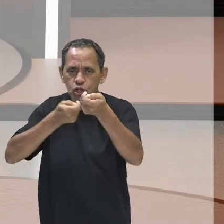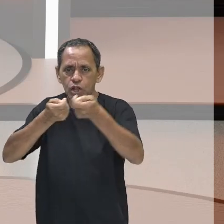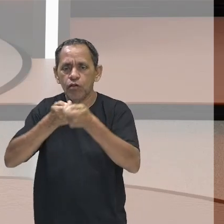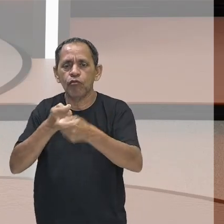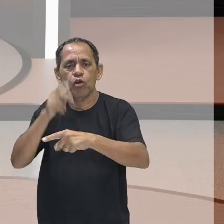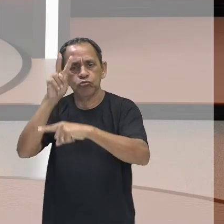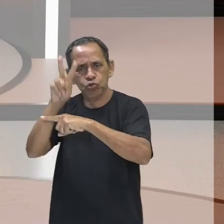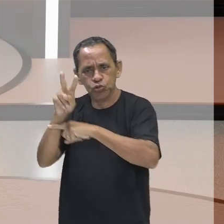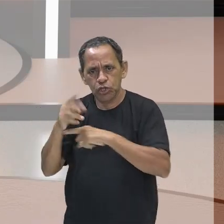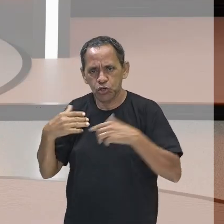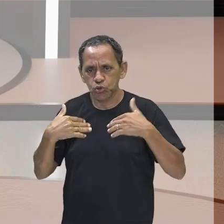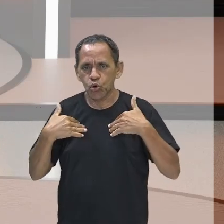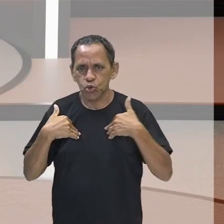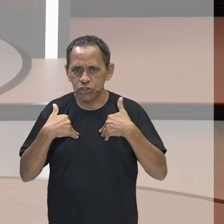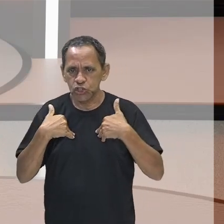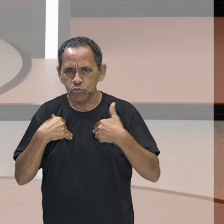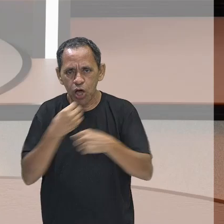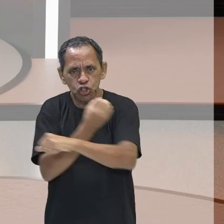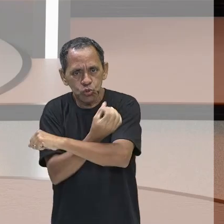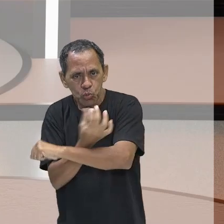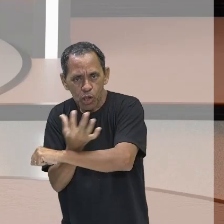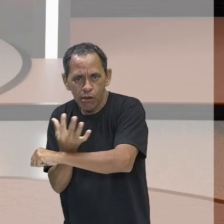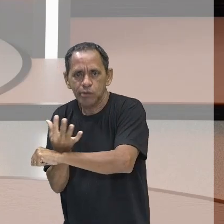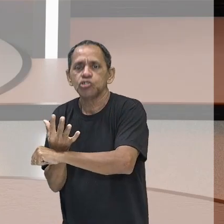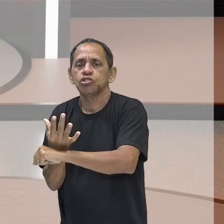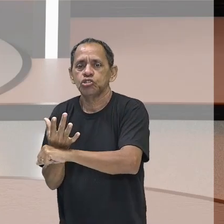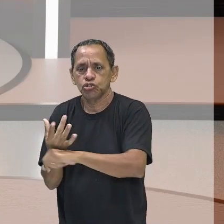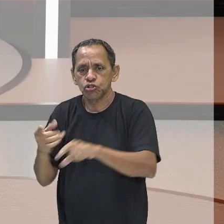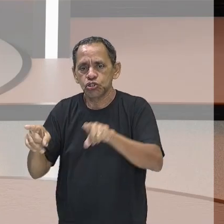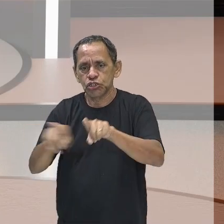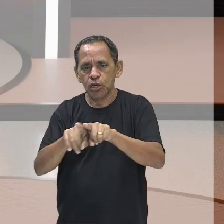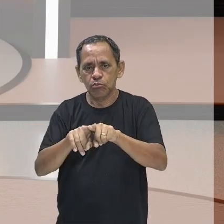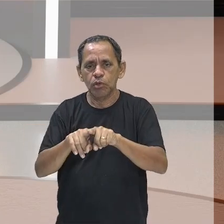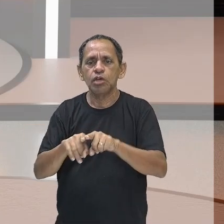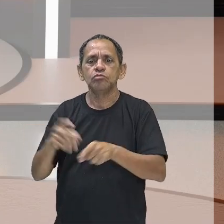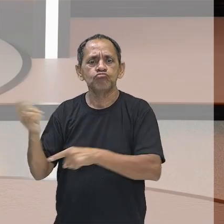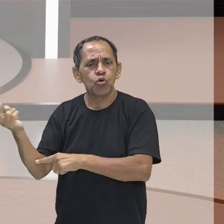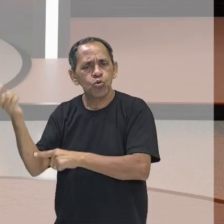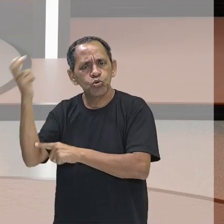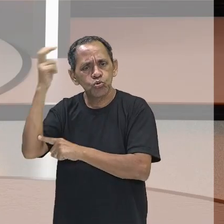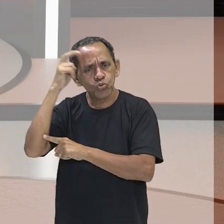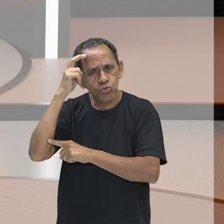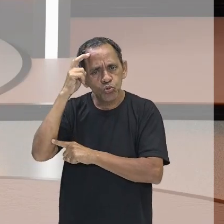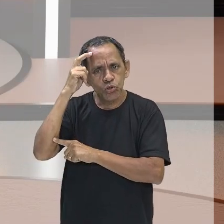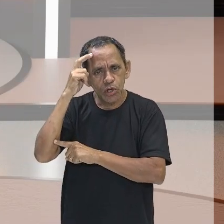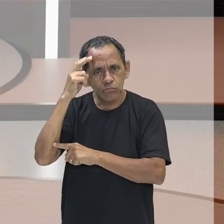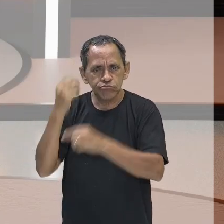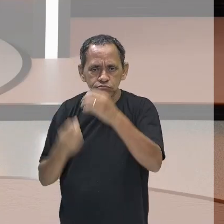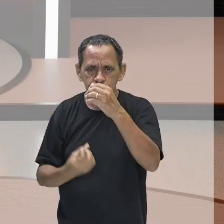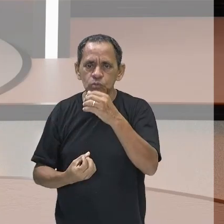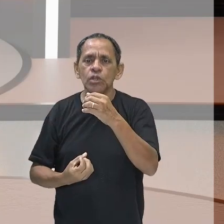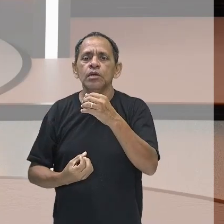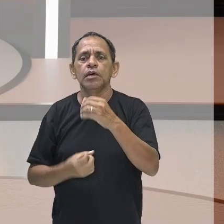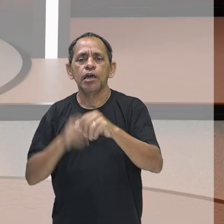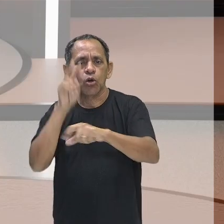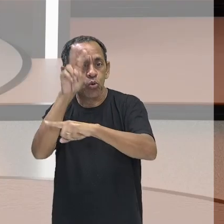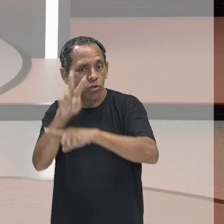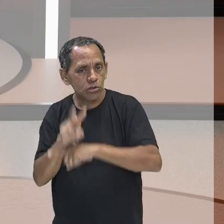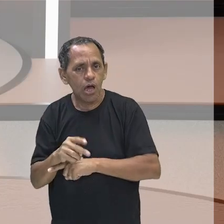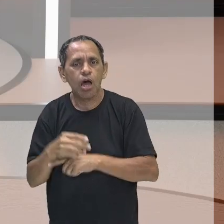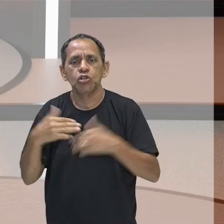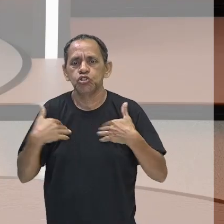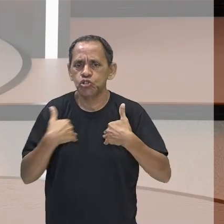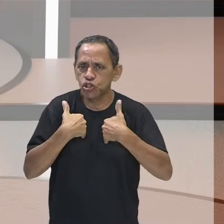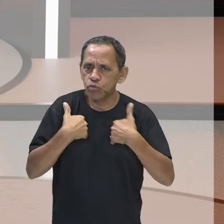agropastoreiras, de plantio de culturas, pastoreira de criação de animais, foi possível ali que os